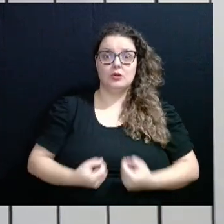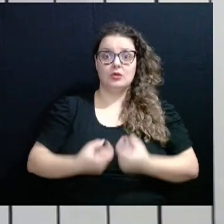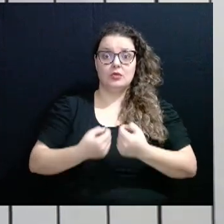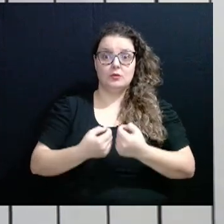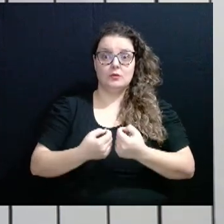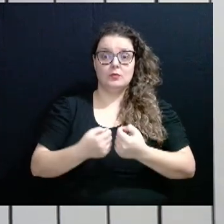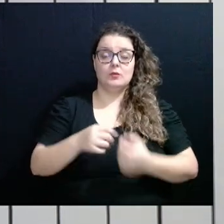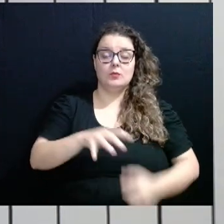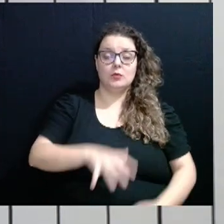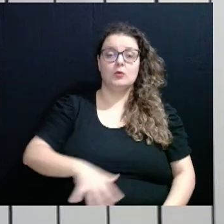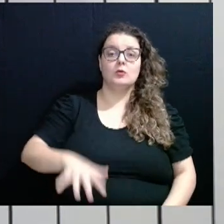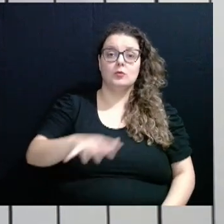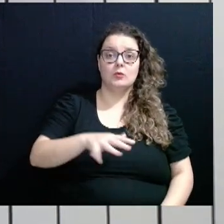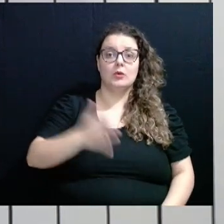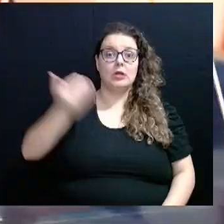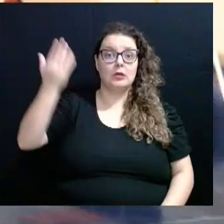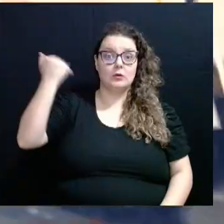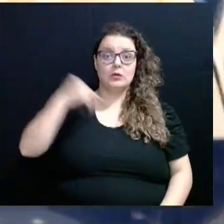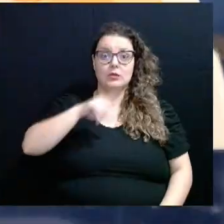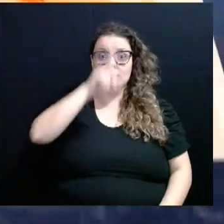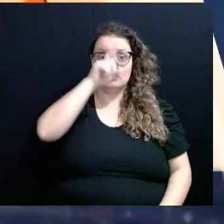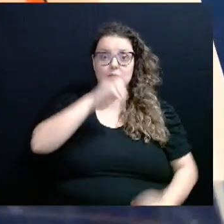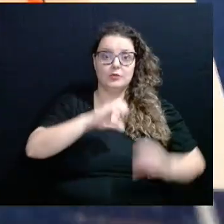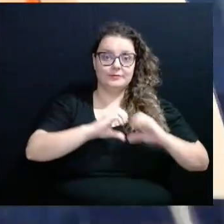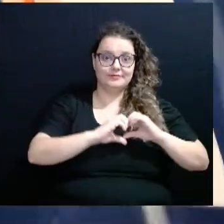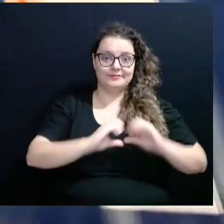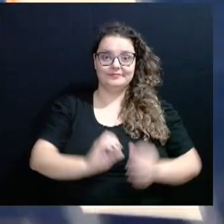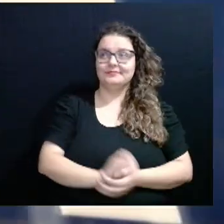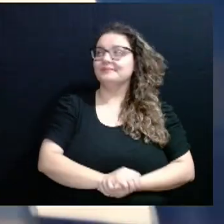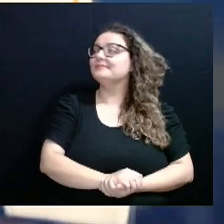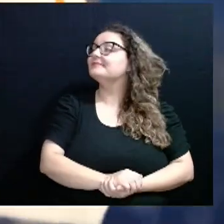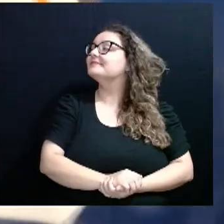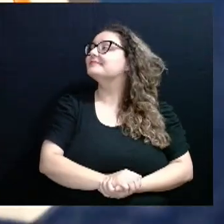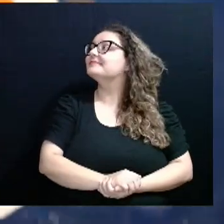do antigo Hospital de Amor.